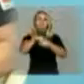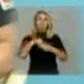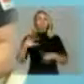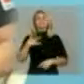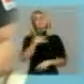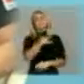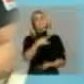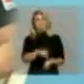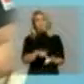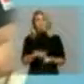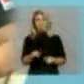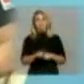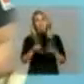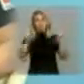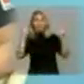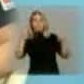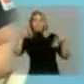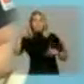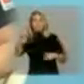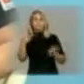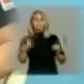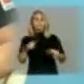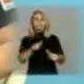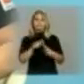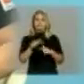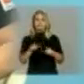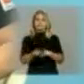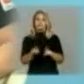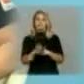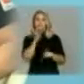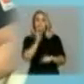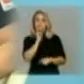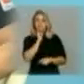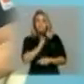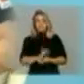Né? Outra questão que a gente precisa trabalhar é